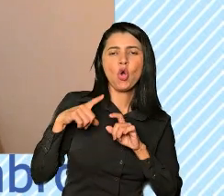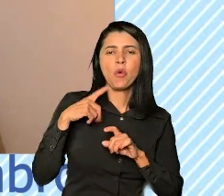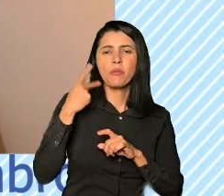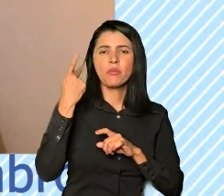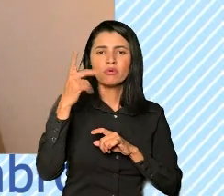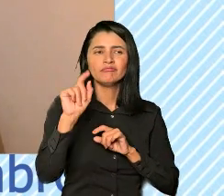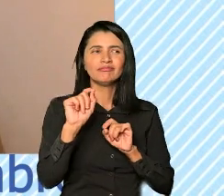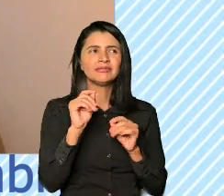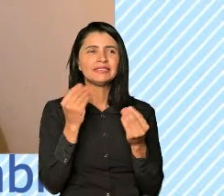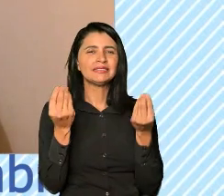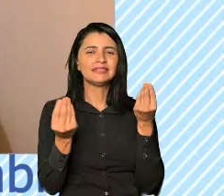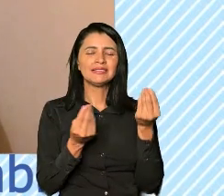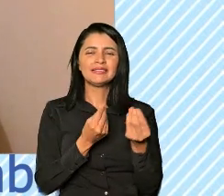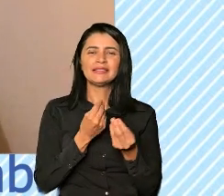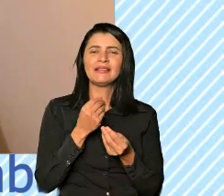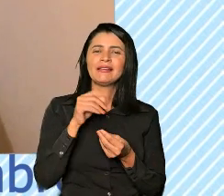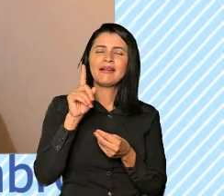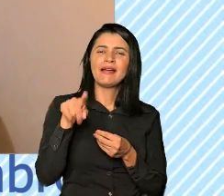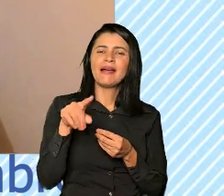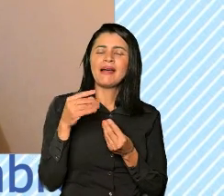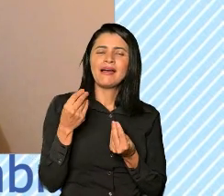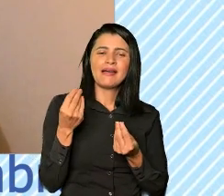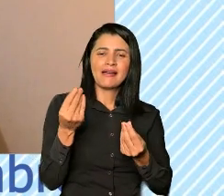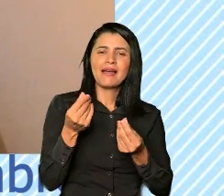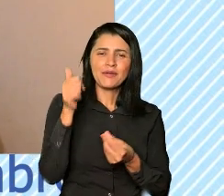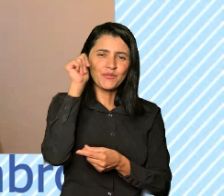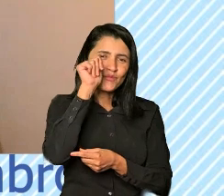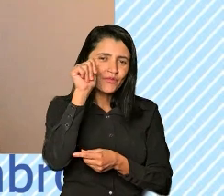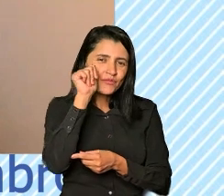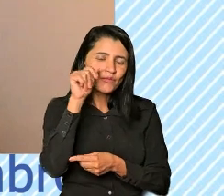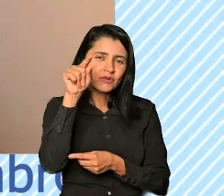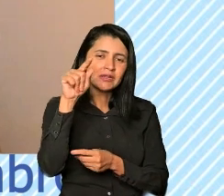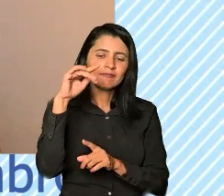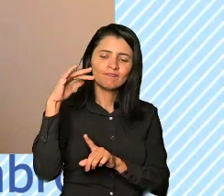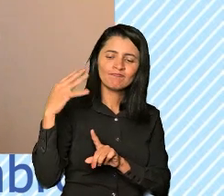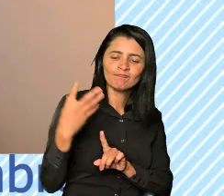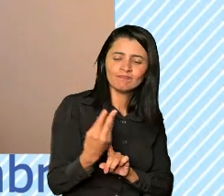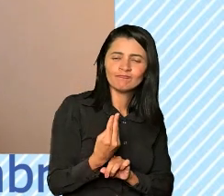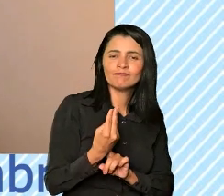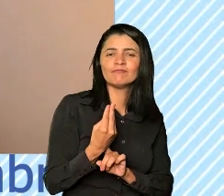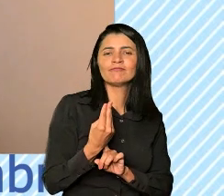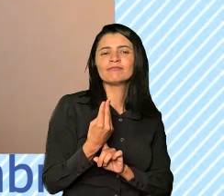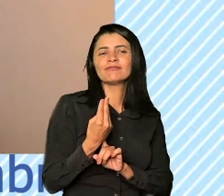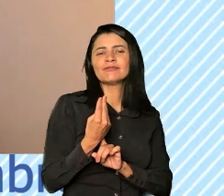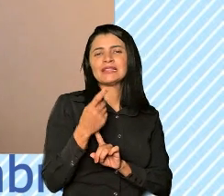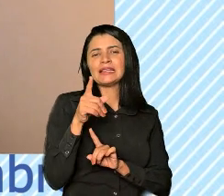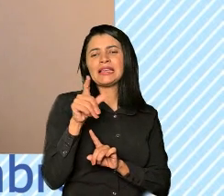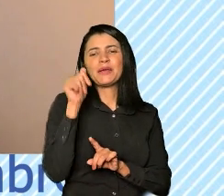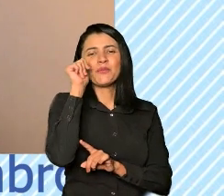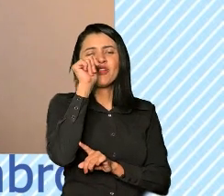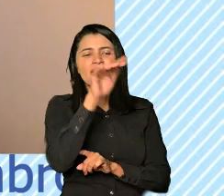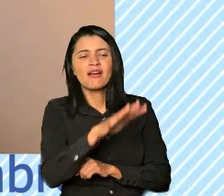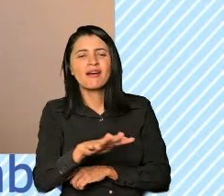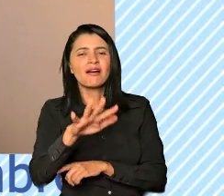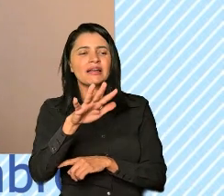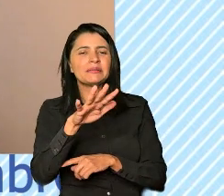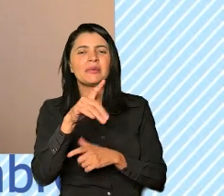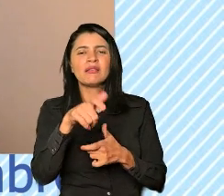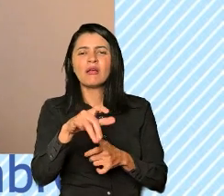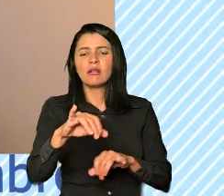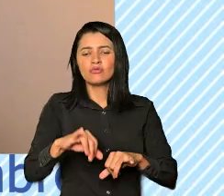dizer, nada... assim, as mulheres artistas e as mulheres nos espaços, elas